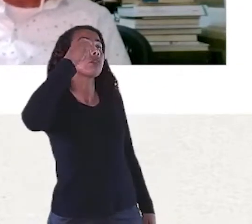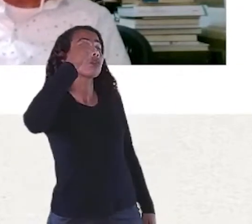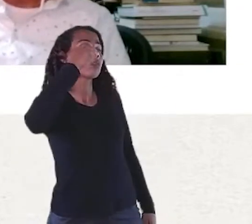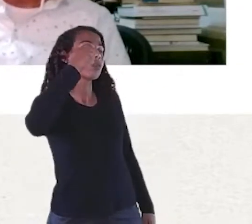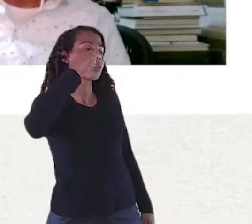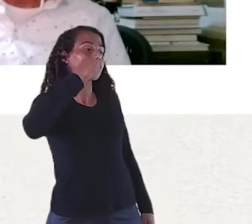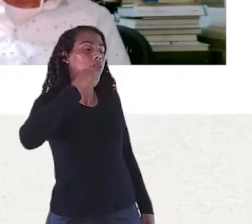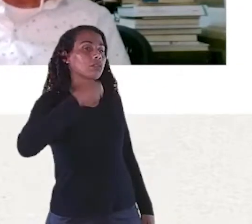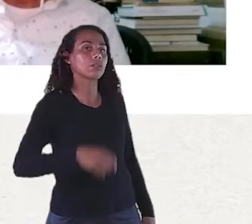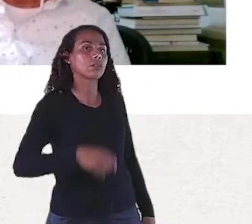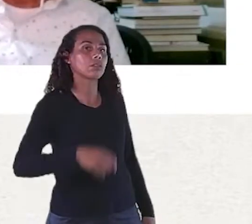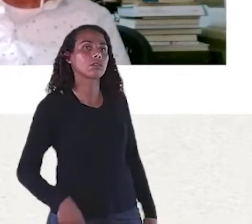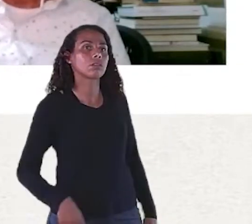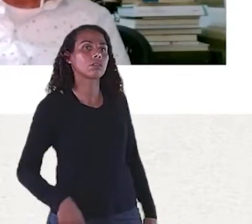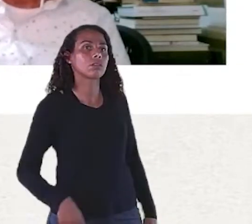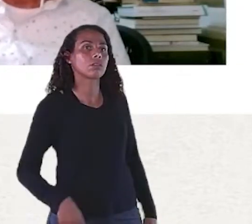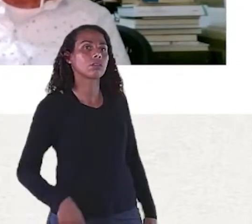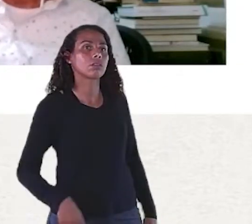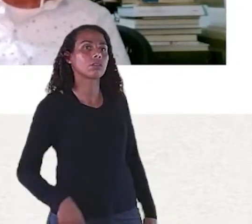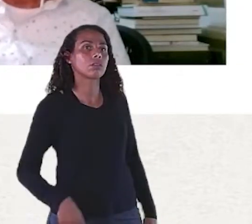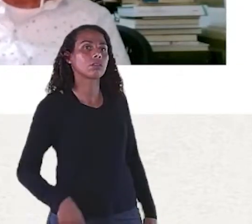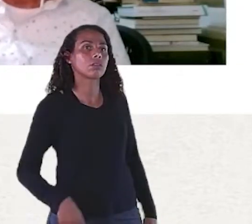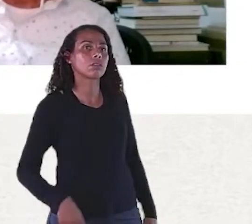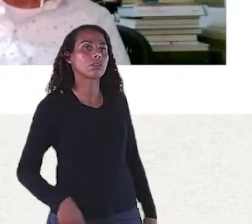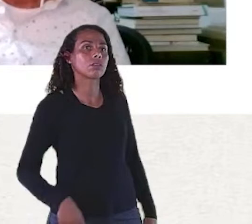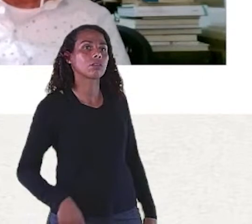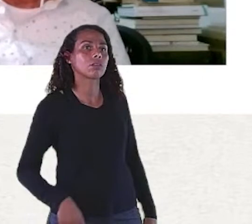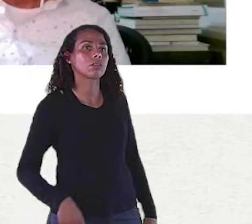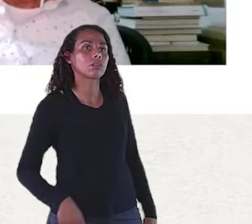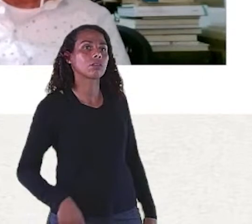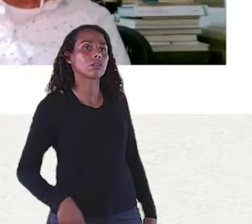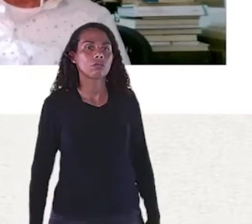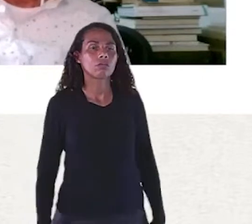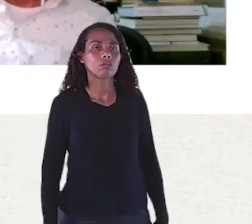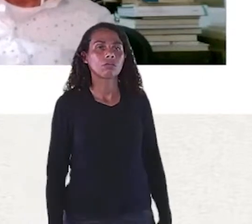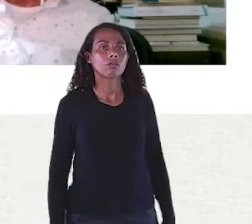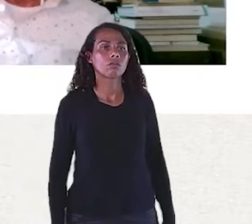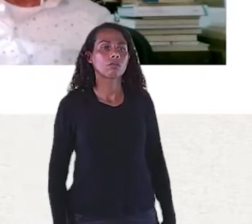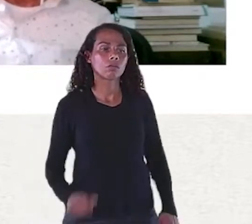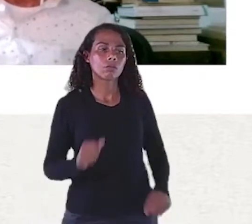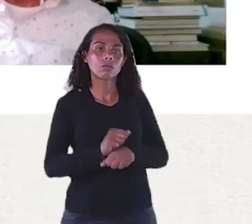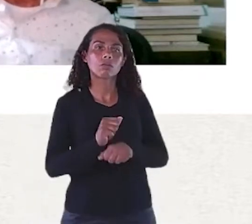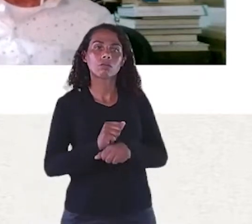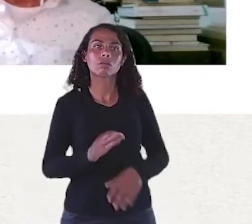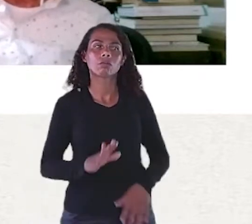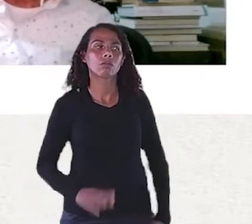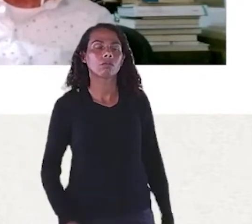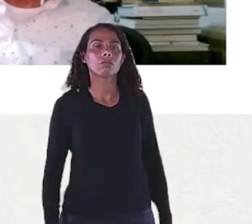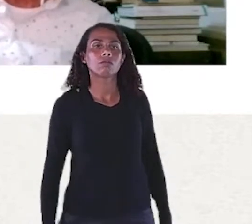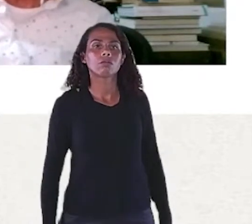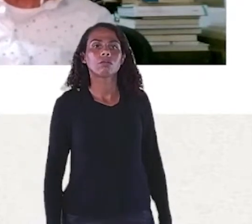Eu me perdi um pouco. Falou das borboletas.